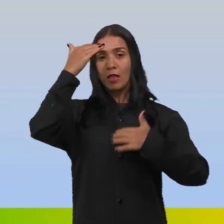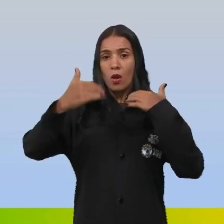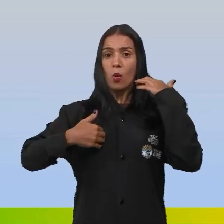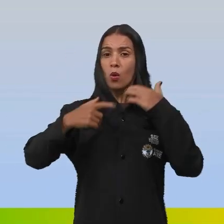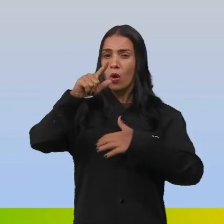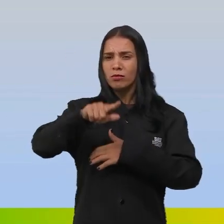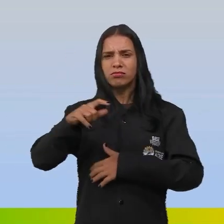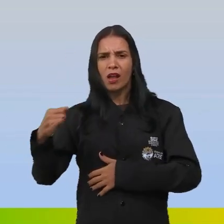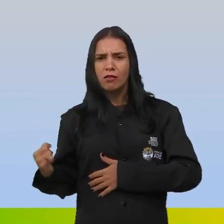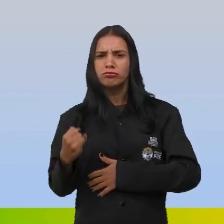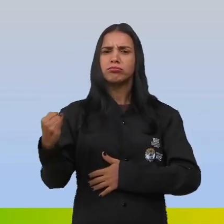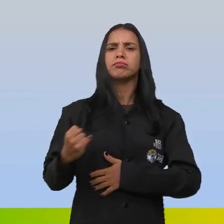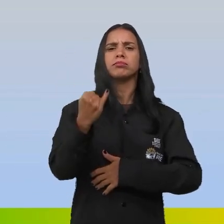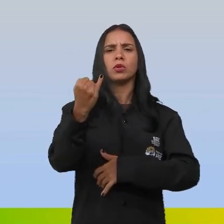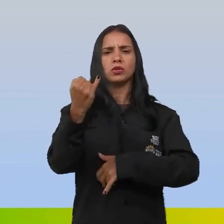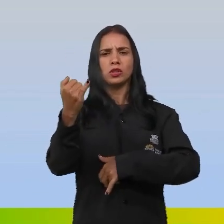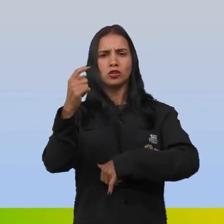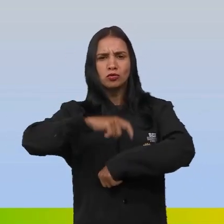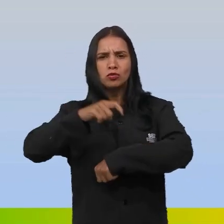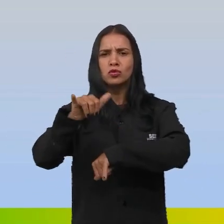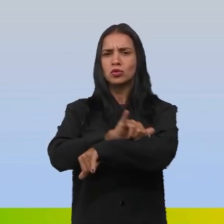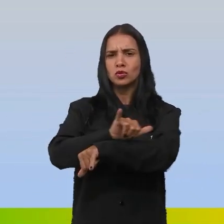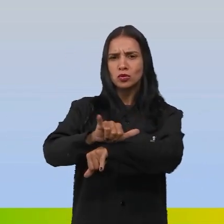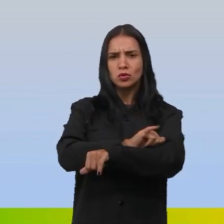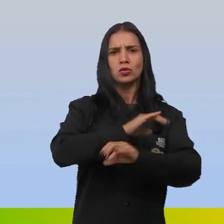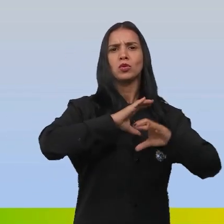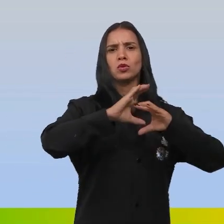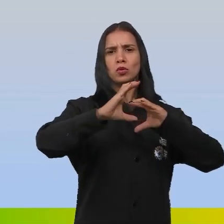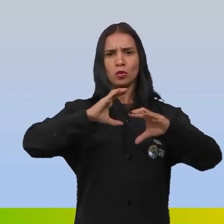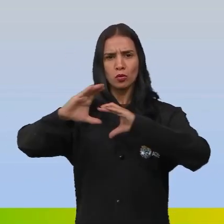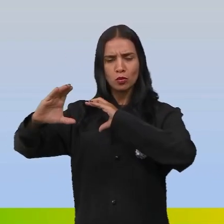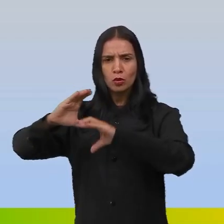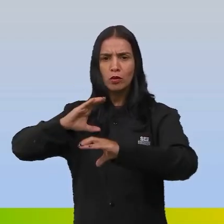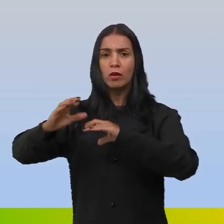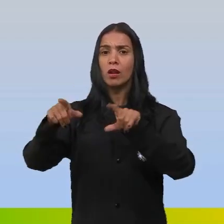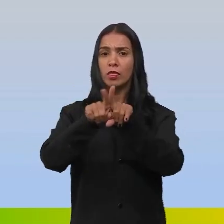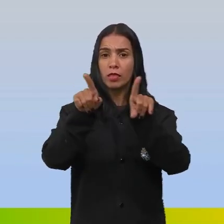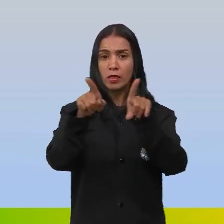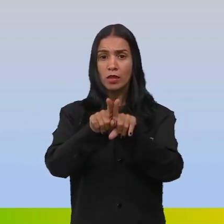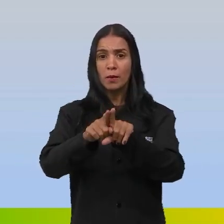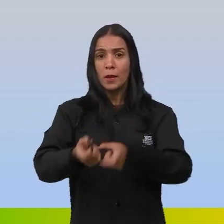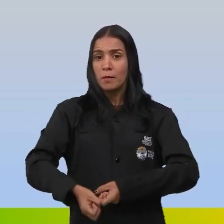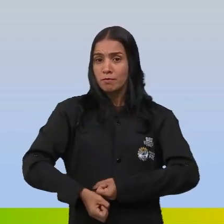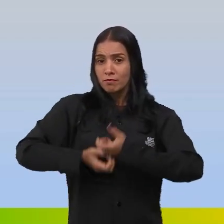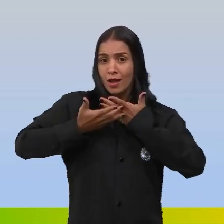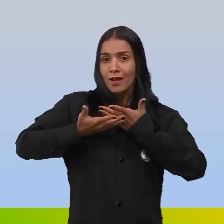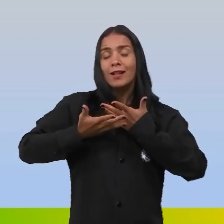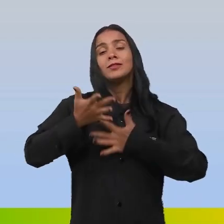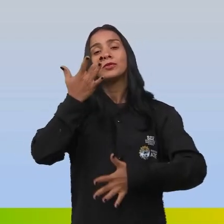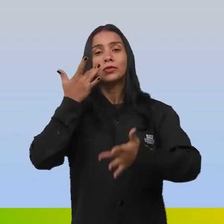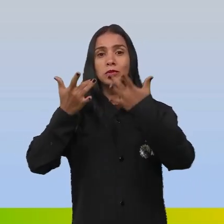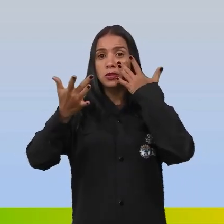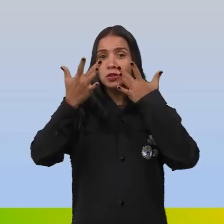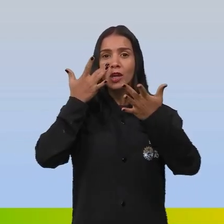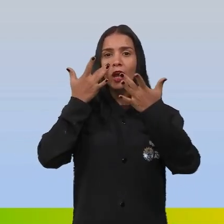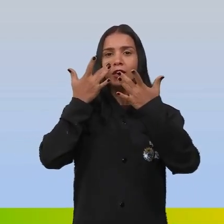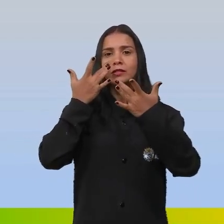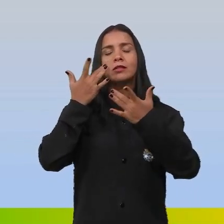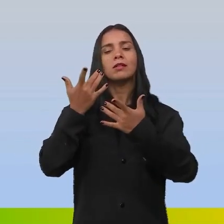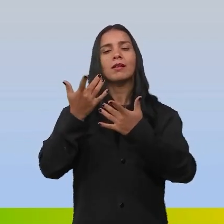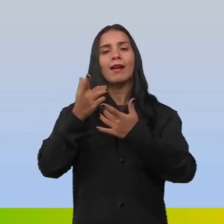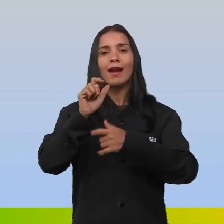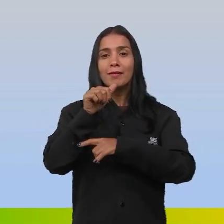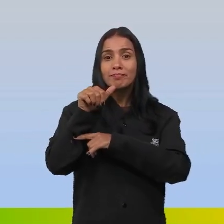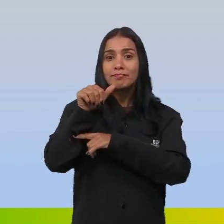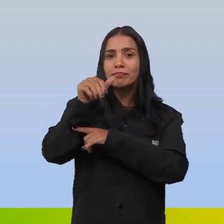um instrumento mesmo principal para a expressão cênica e transcende aí a fala